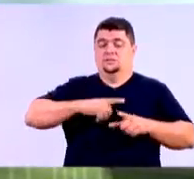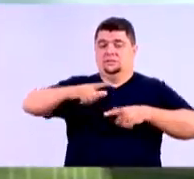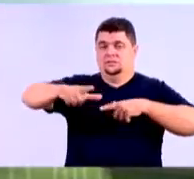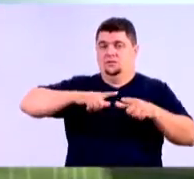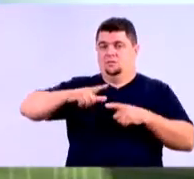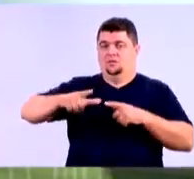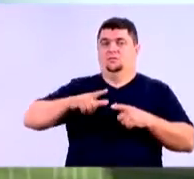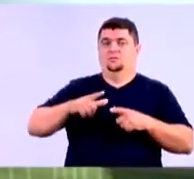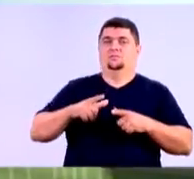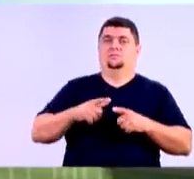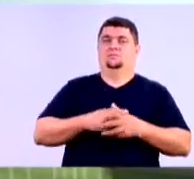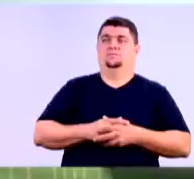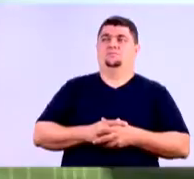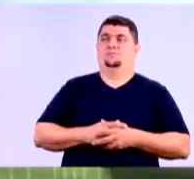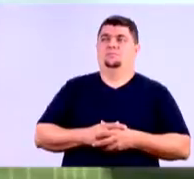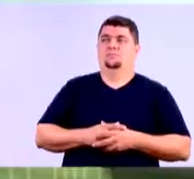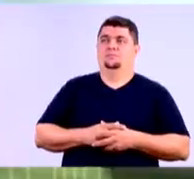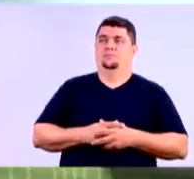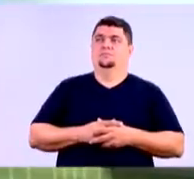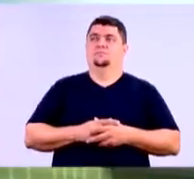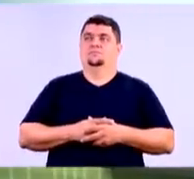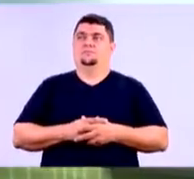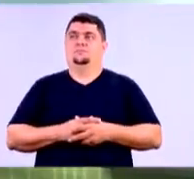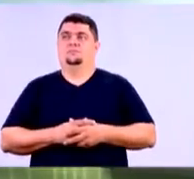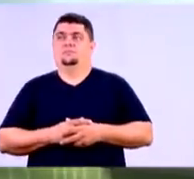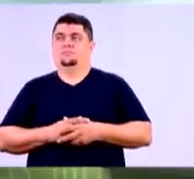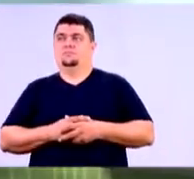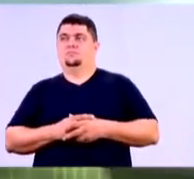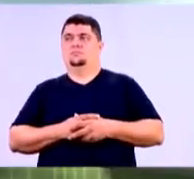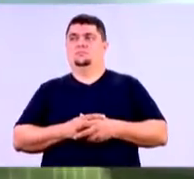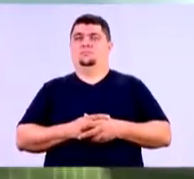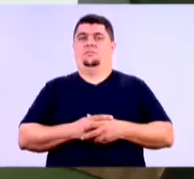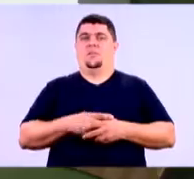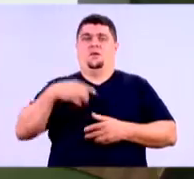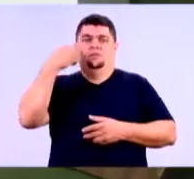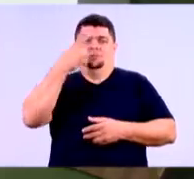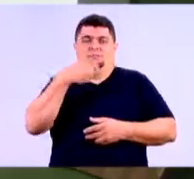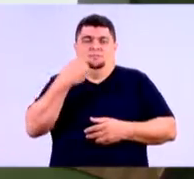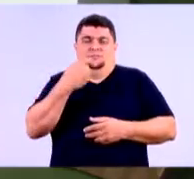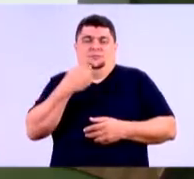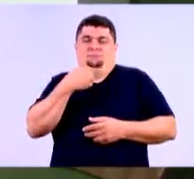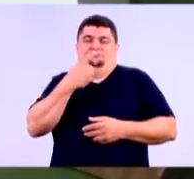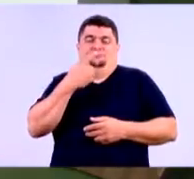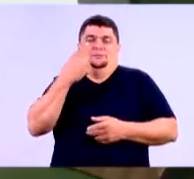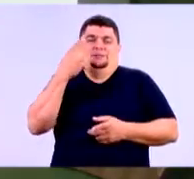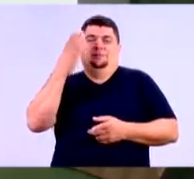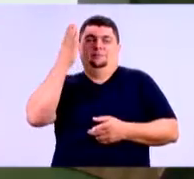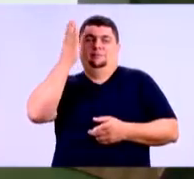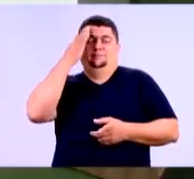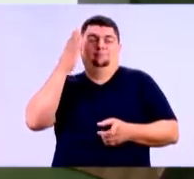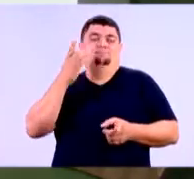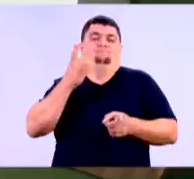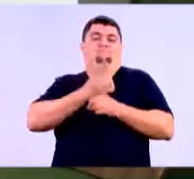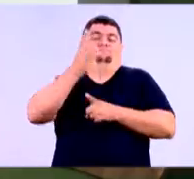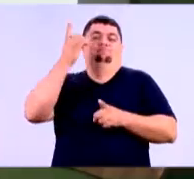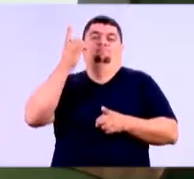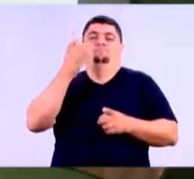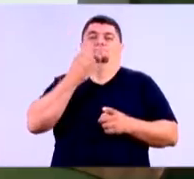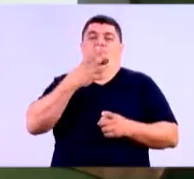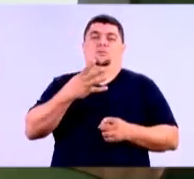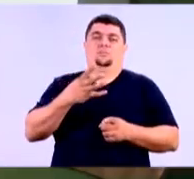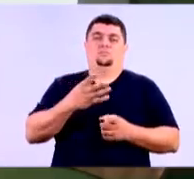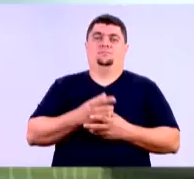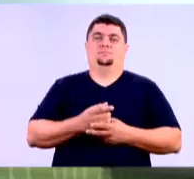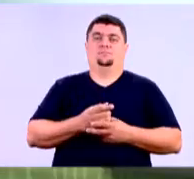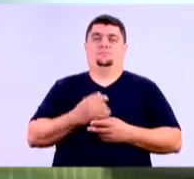ela normalmente tem um pré-requisito para crédito. E nem sempre essa cara do cliente, para todo mundo, vai ter esse mesmo significado, Exatamente. né? Para não ficar na